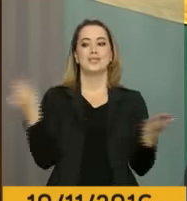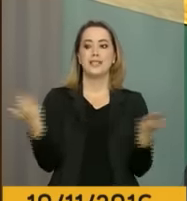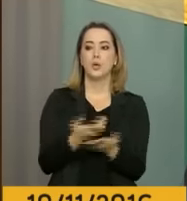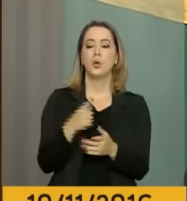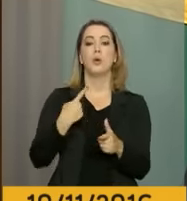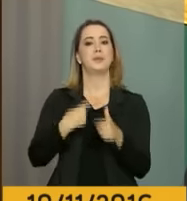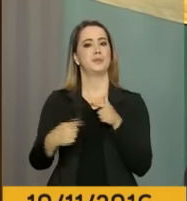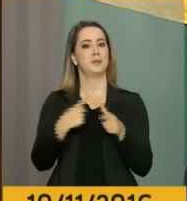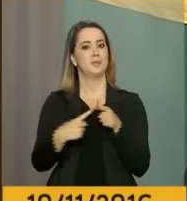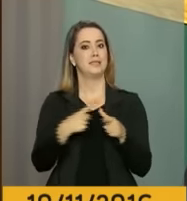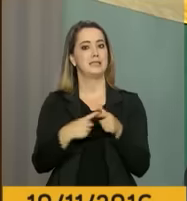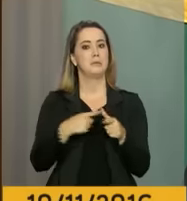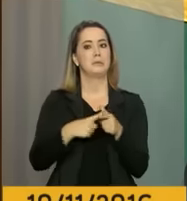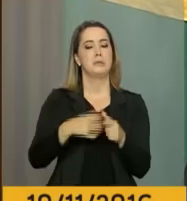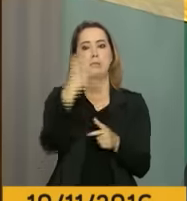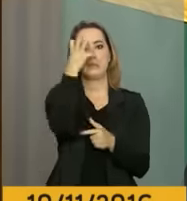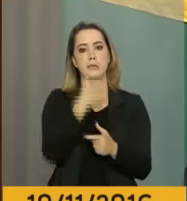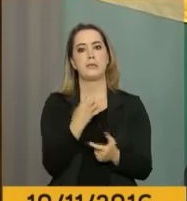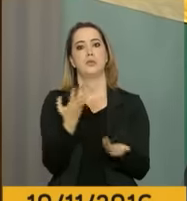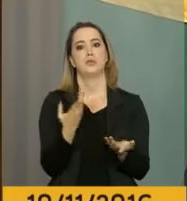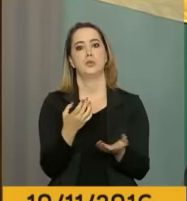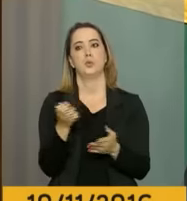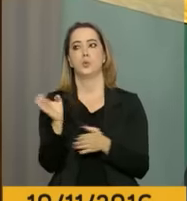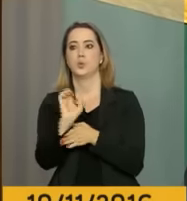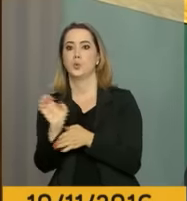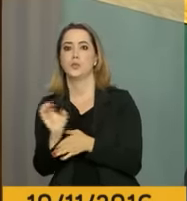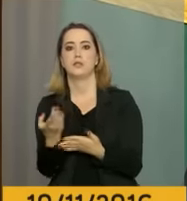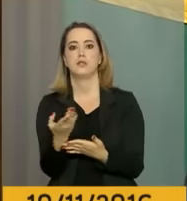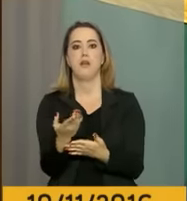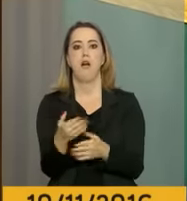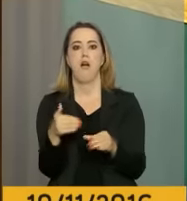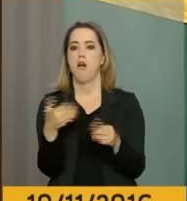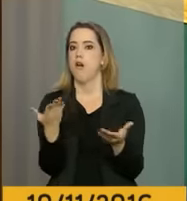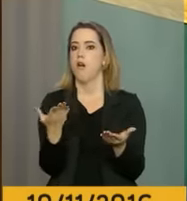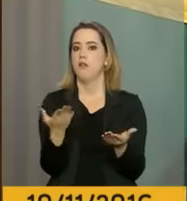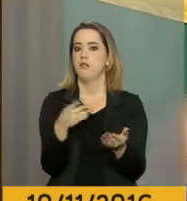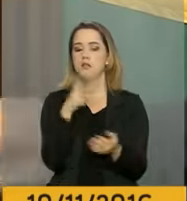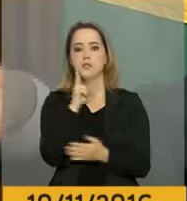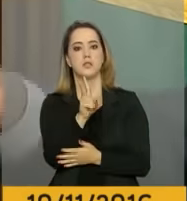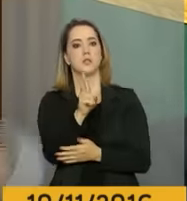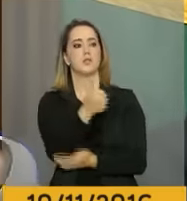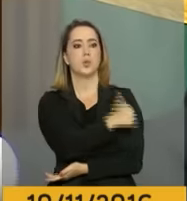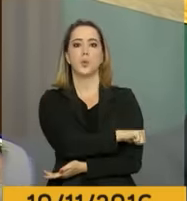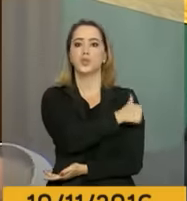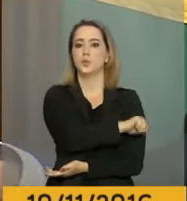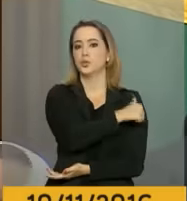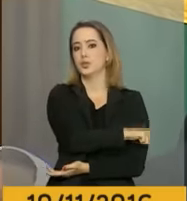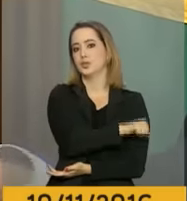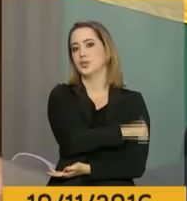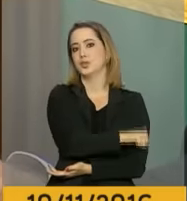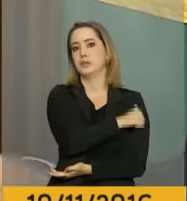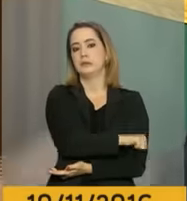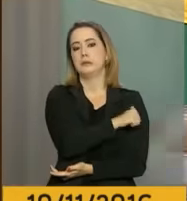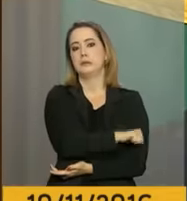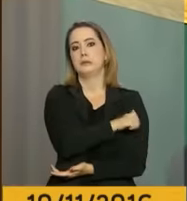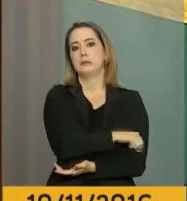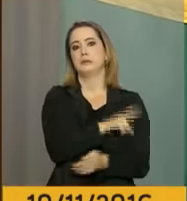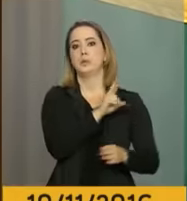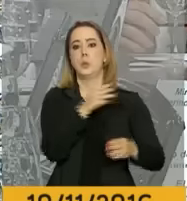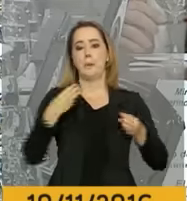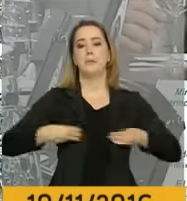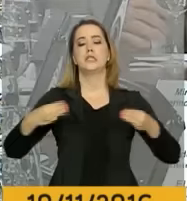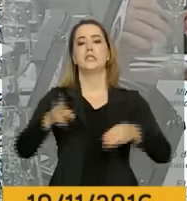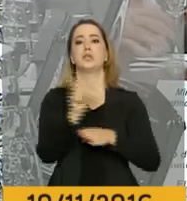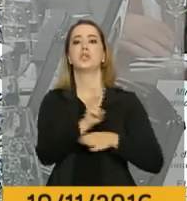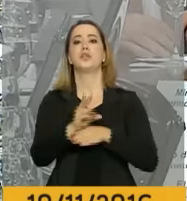nos estados brasileiros, particularmente no Rio de Janeiro. Não é? Os senhores têm acompanhado, o ministro da Defesa, preocupadíssimo aqui, como